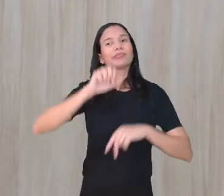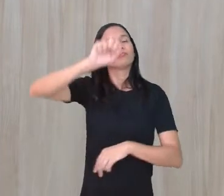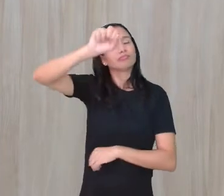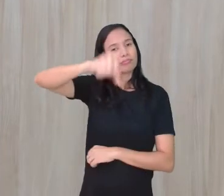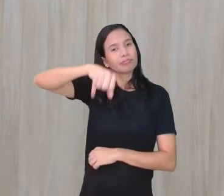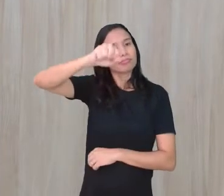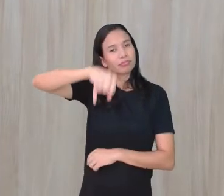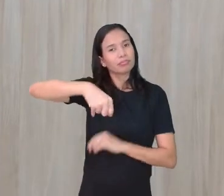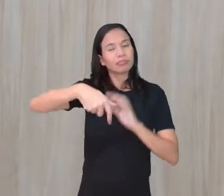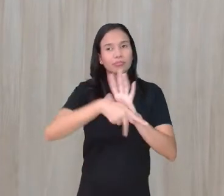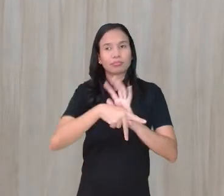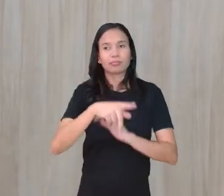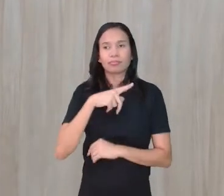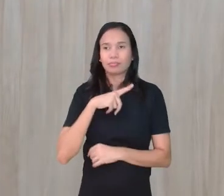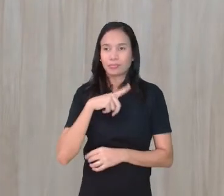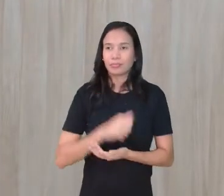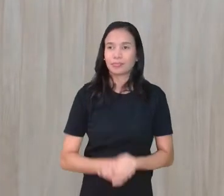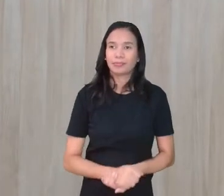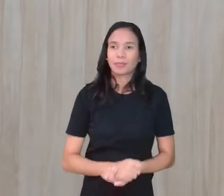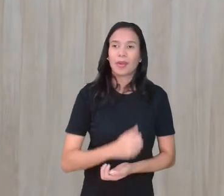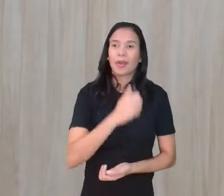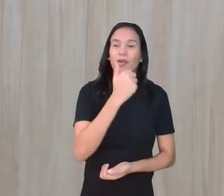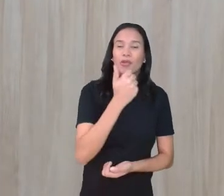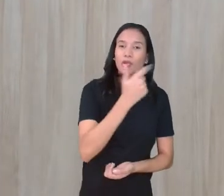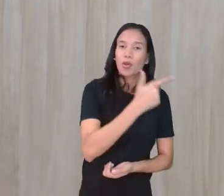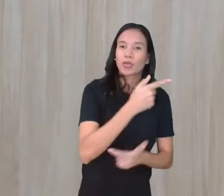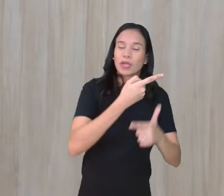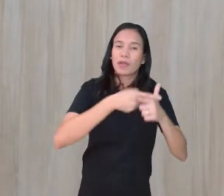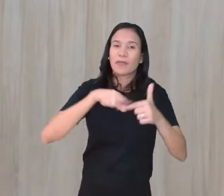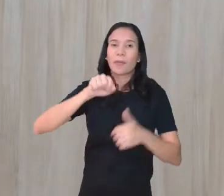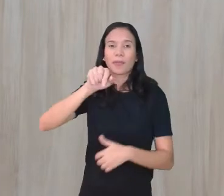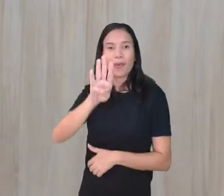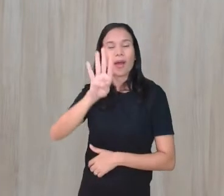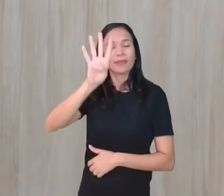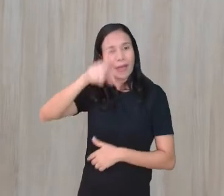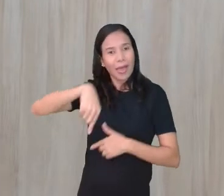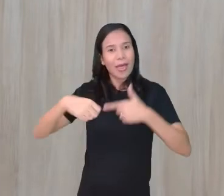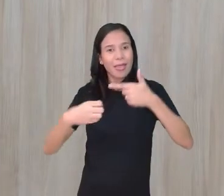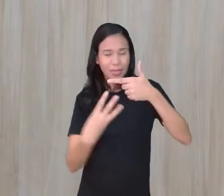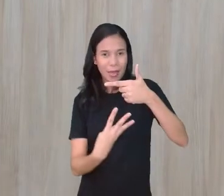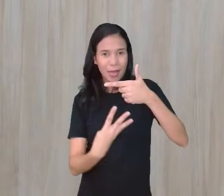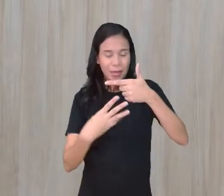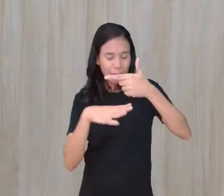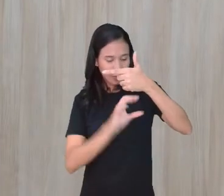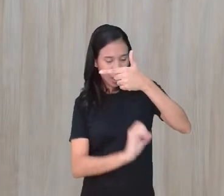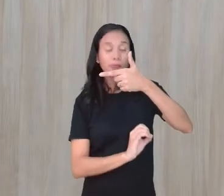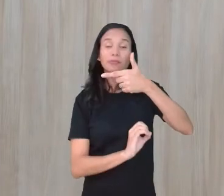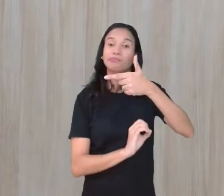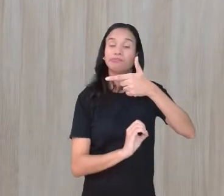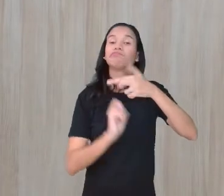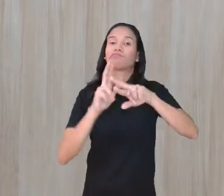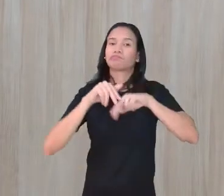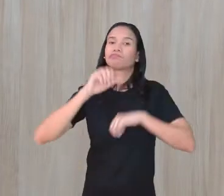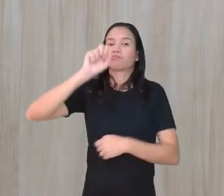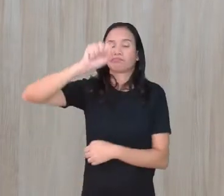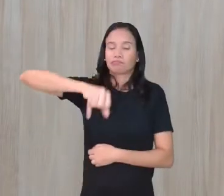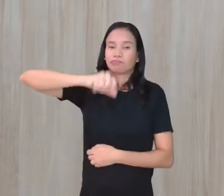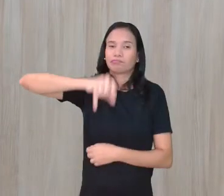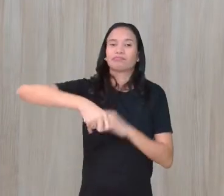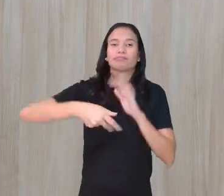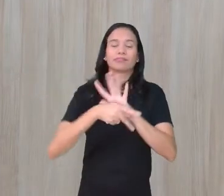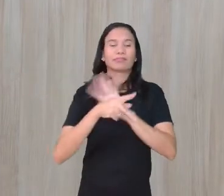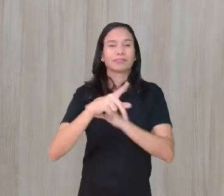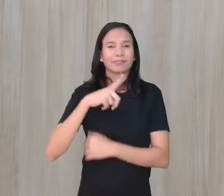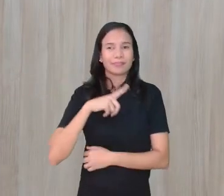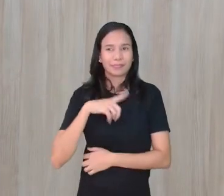é múltiplo do 3. 12 dividido por 4 é 3, certo? E o resto é 0. Então, sim, o